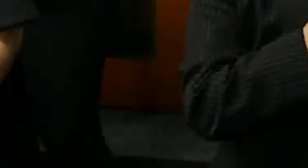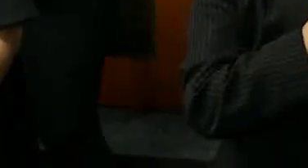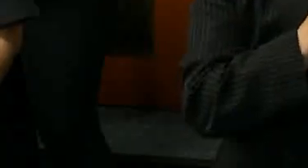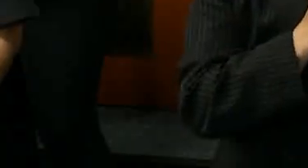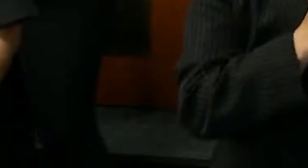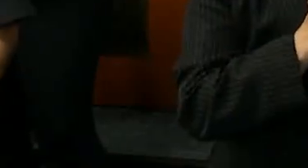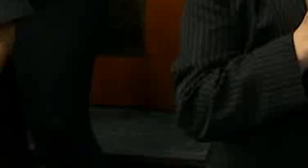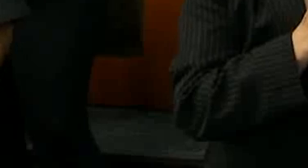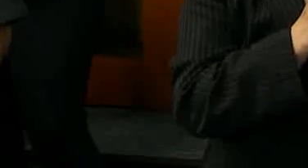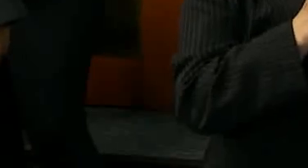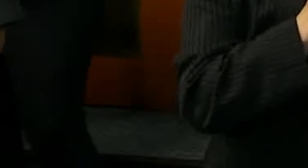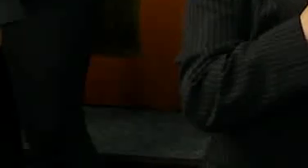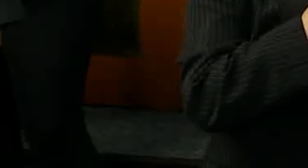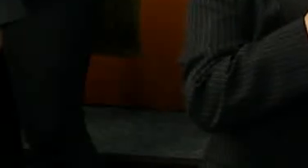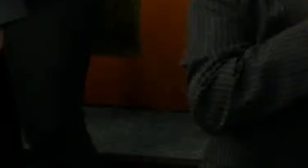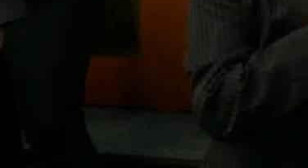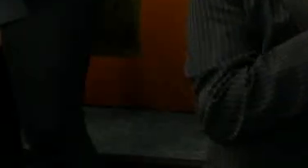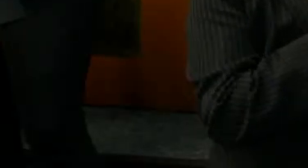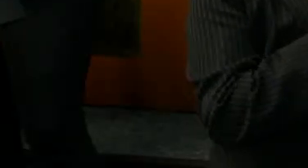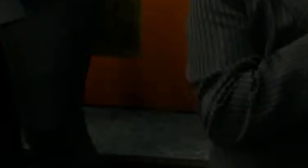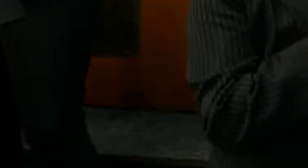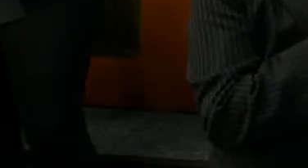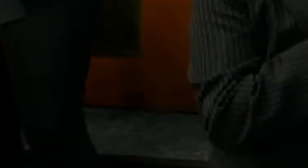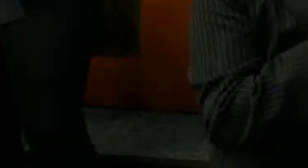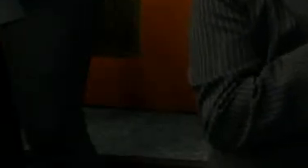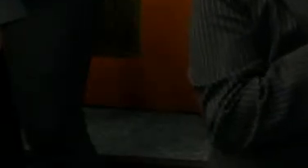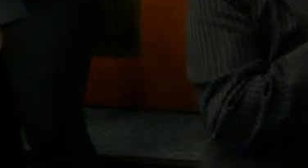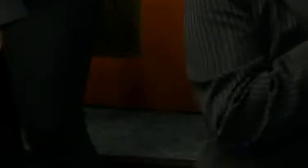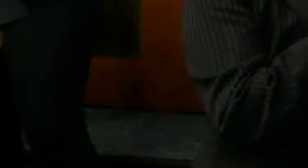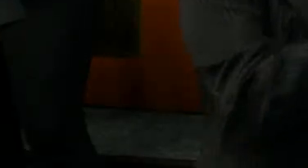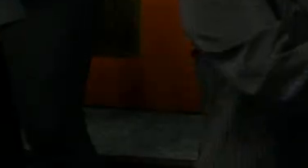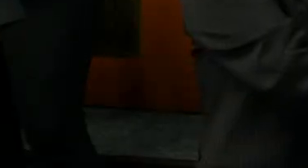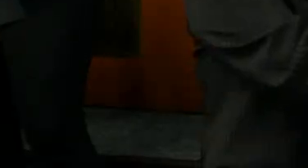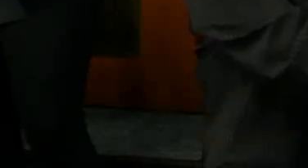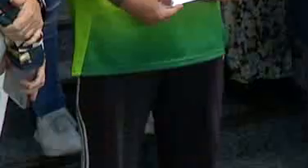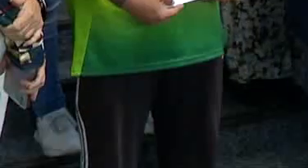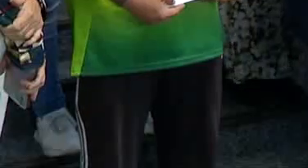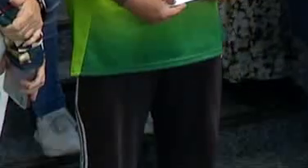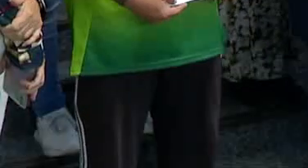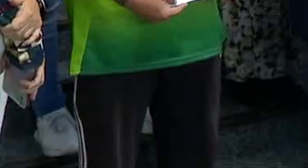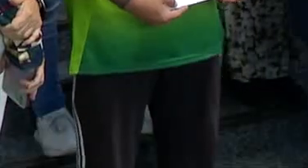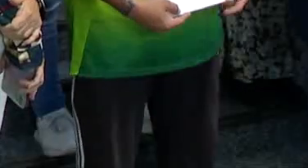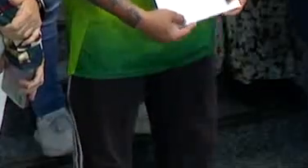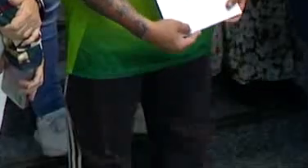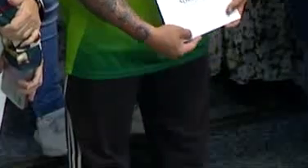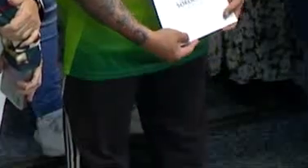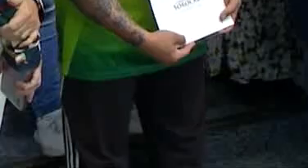por tudo por estar sempre tão presente conosco muito obrigada por tudo